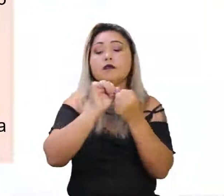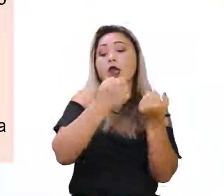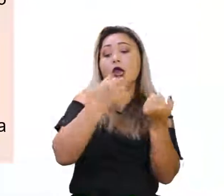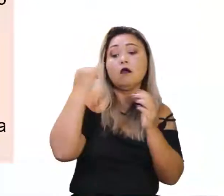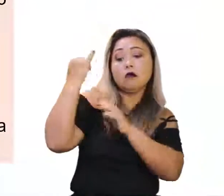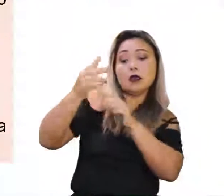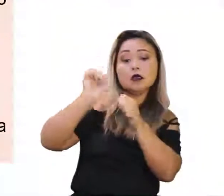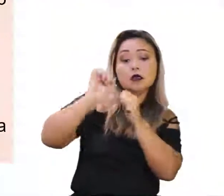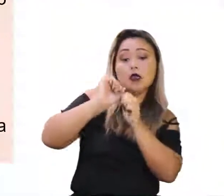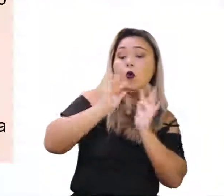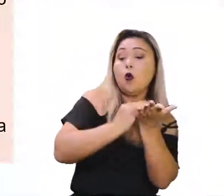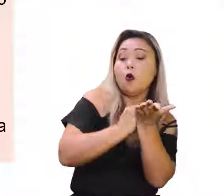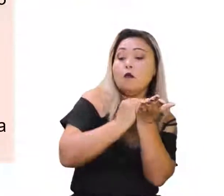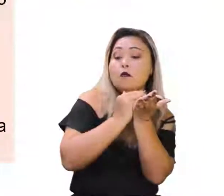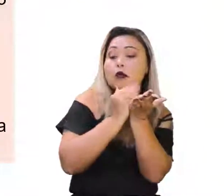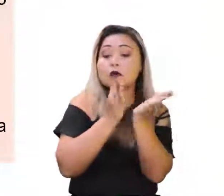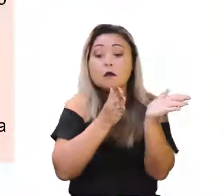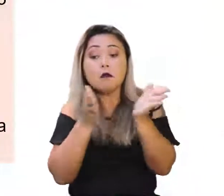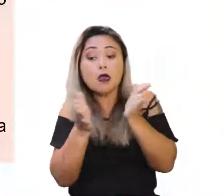meio e fim.